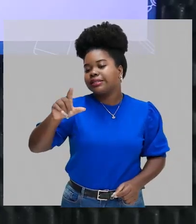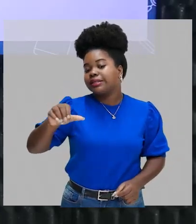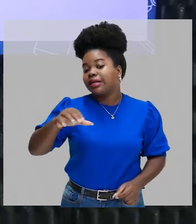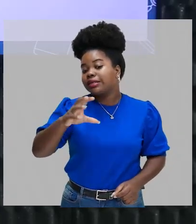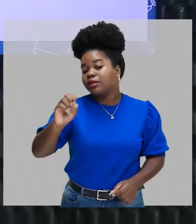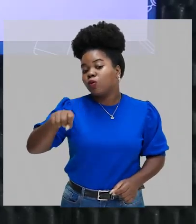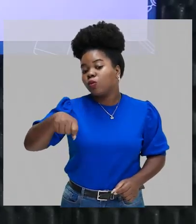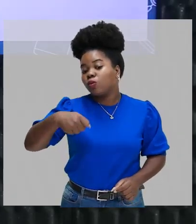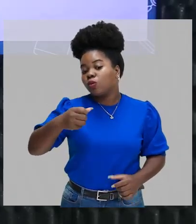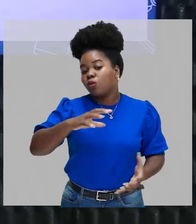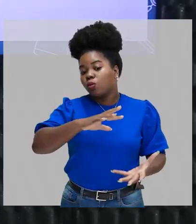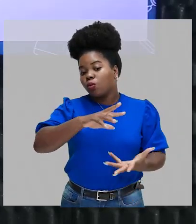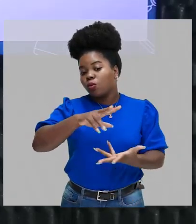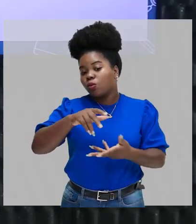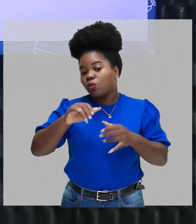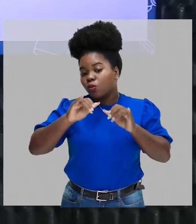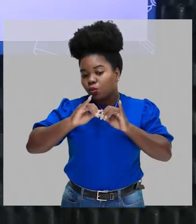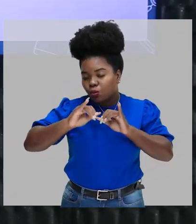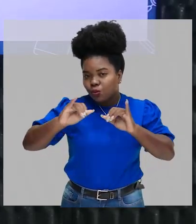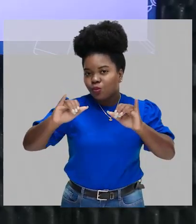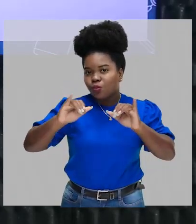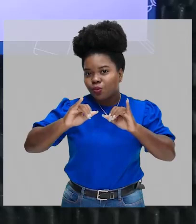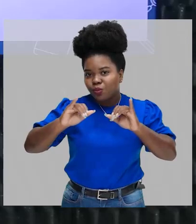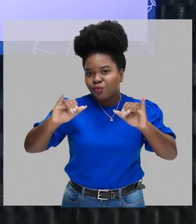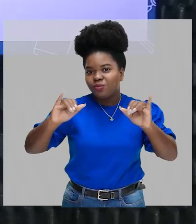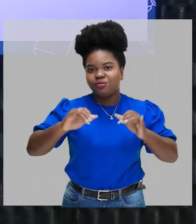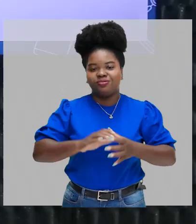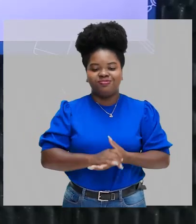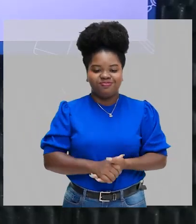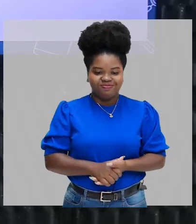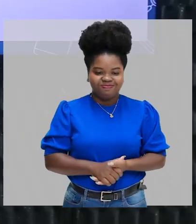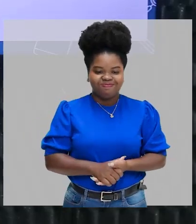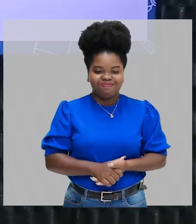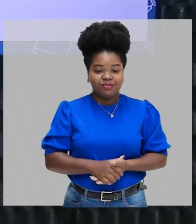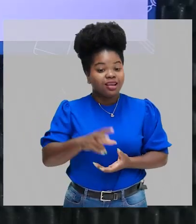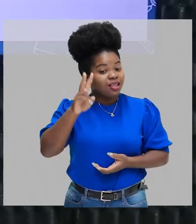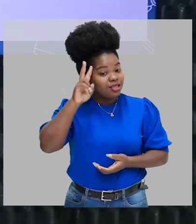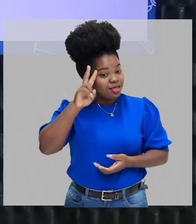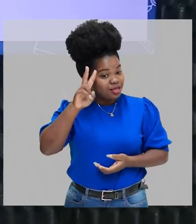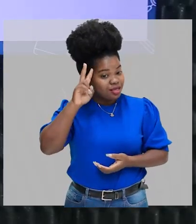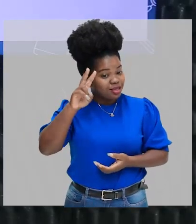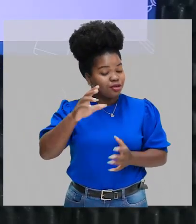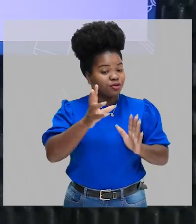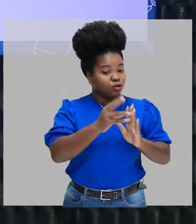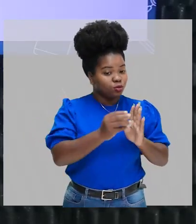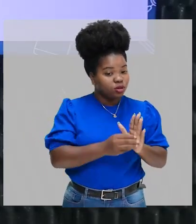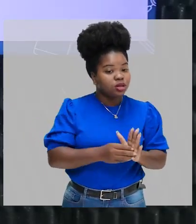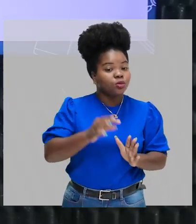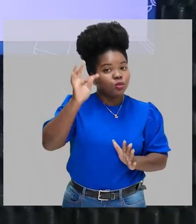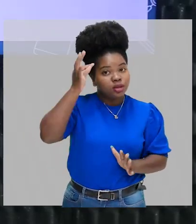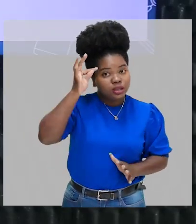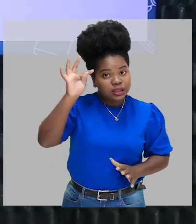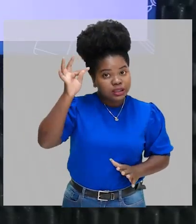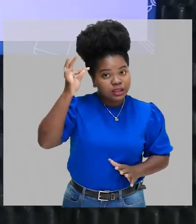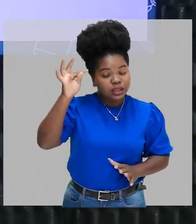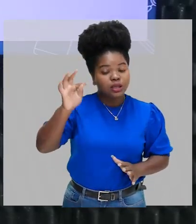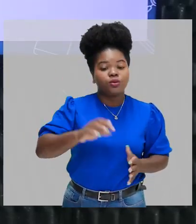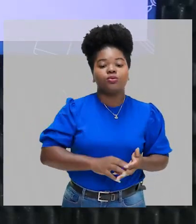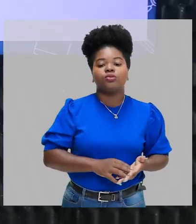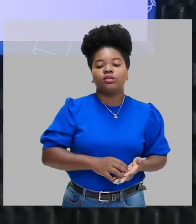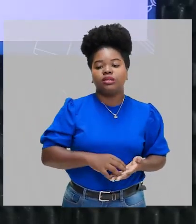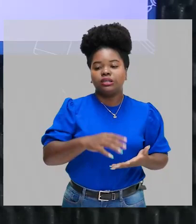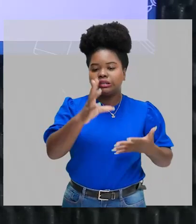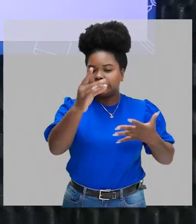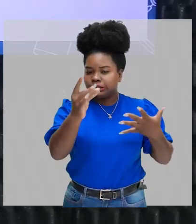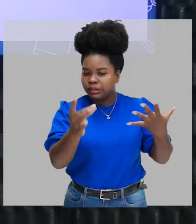a teoria crítica da globalização. Para a gente poder falar de uma teoria sobre o assunto, a gente precisa primeiro saber o que é